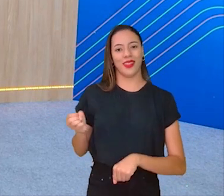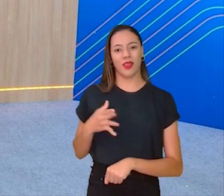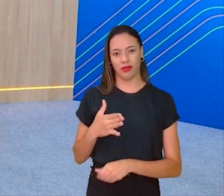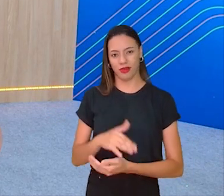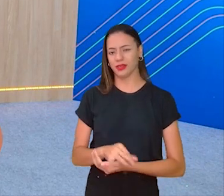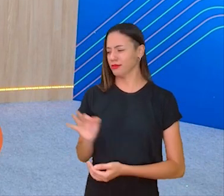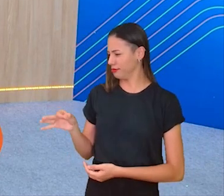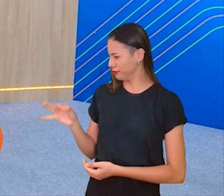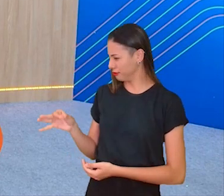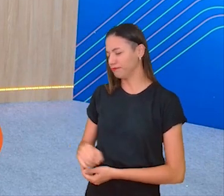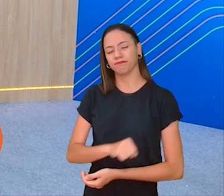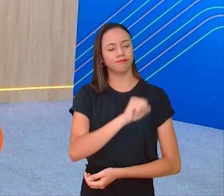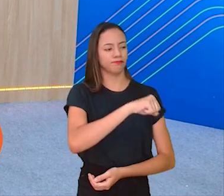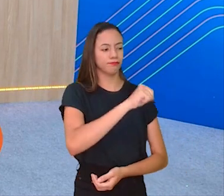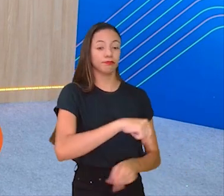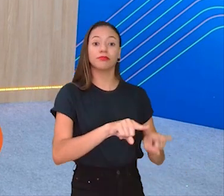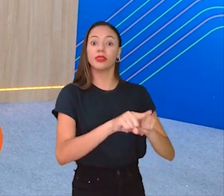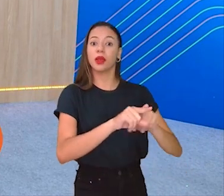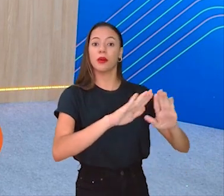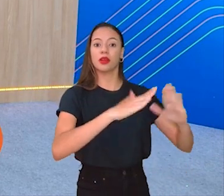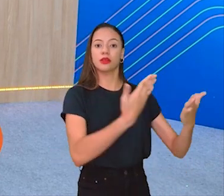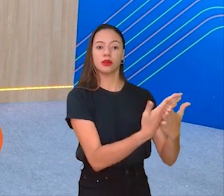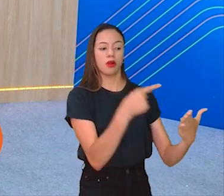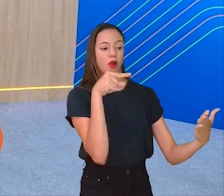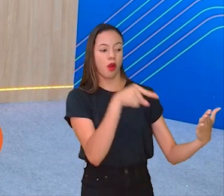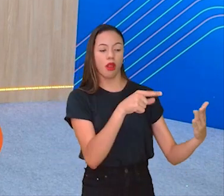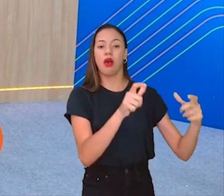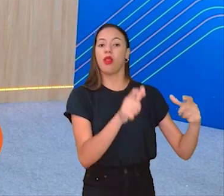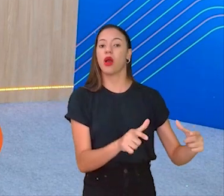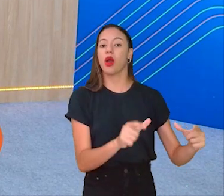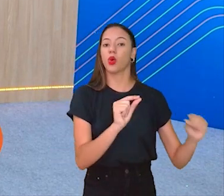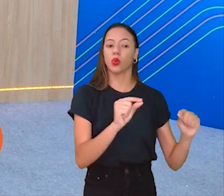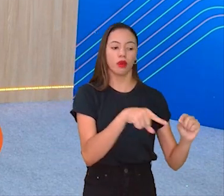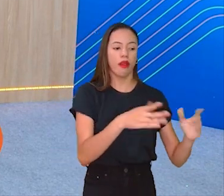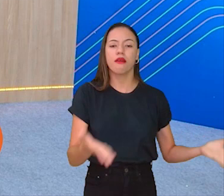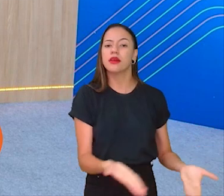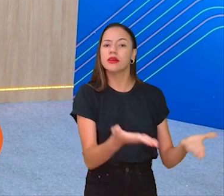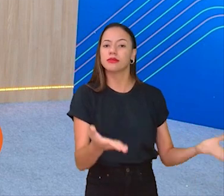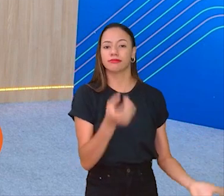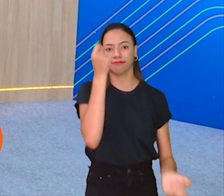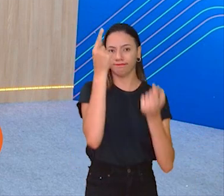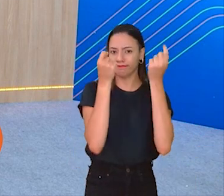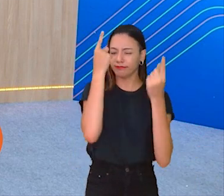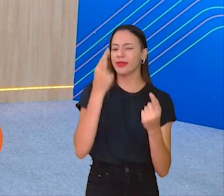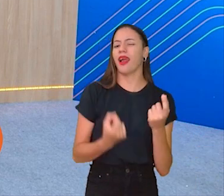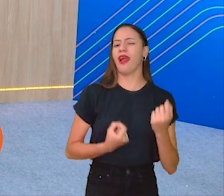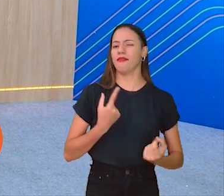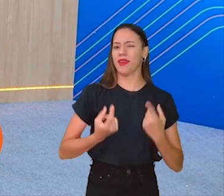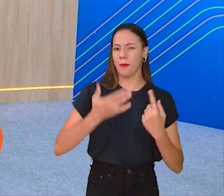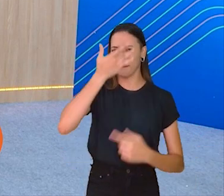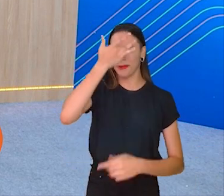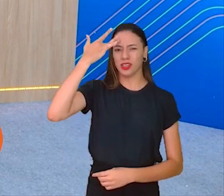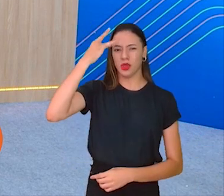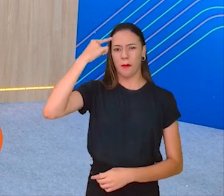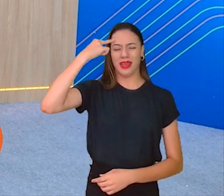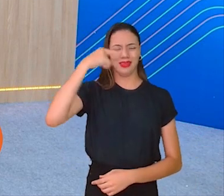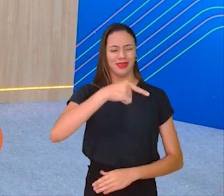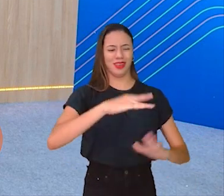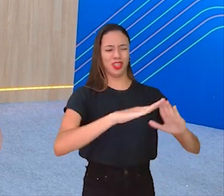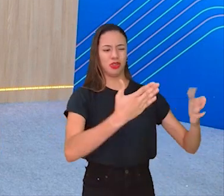a escola é sim um local que pode cada vez mais fomentar a criatividade. Muitas vezes as pessoas pensam na escola